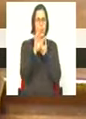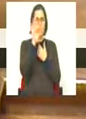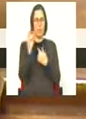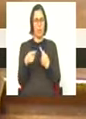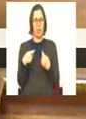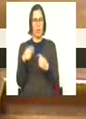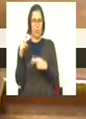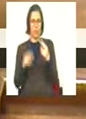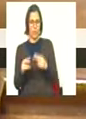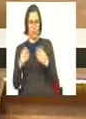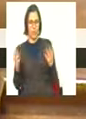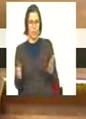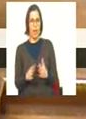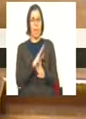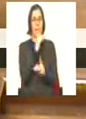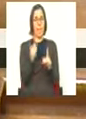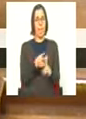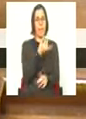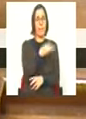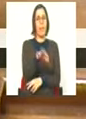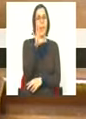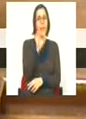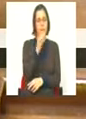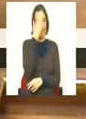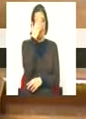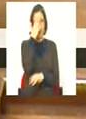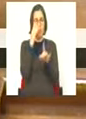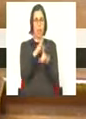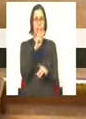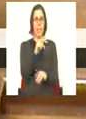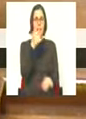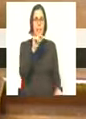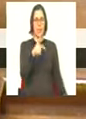34,4% de carga fiscal. Em 2018, previsão